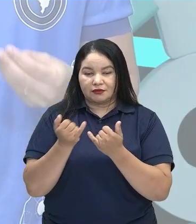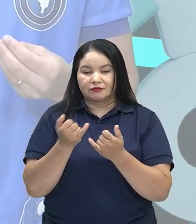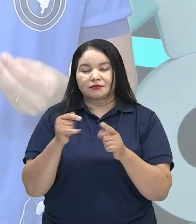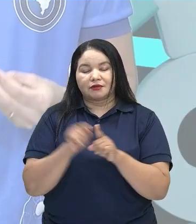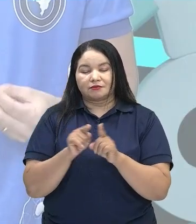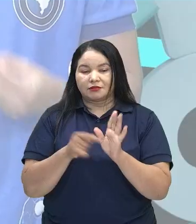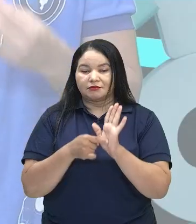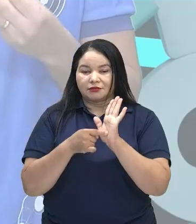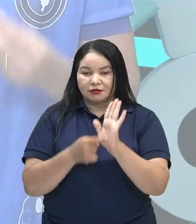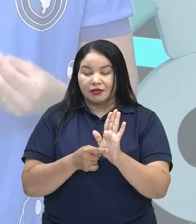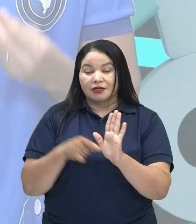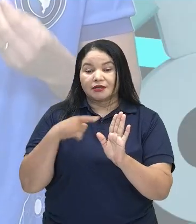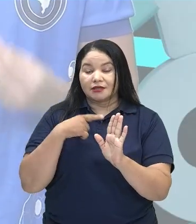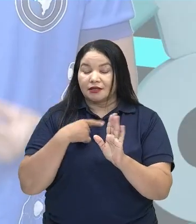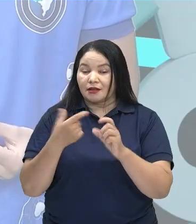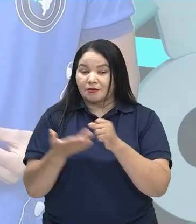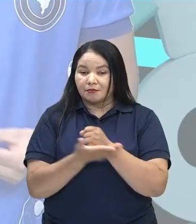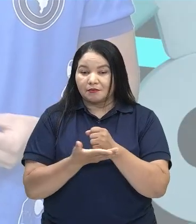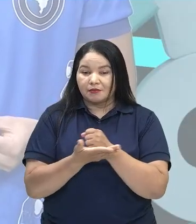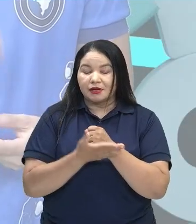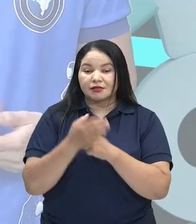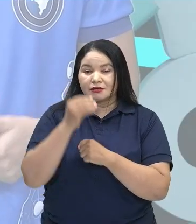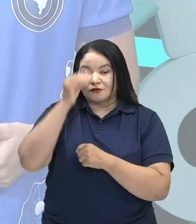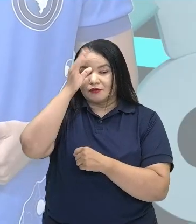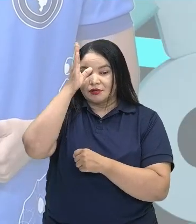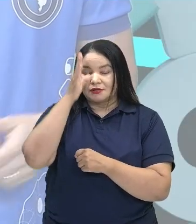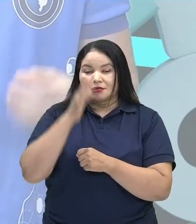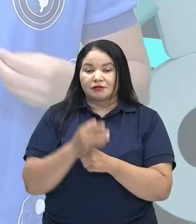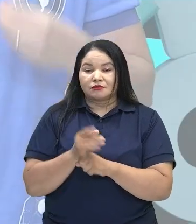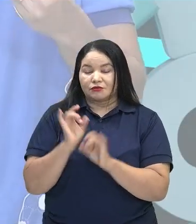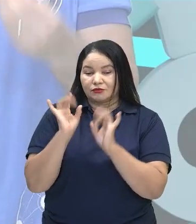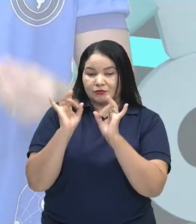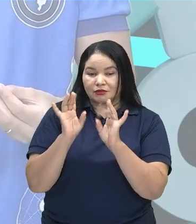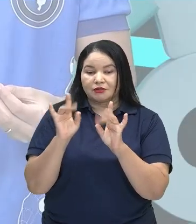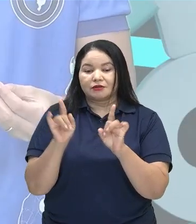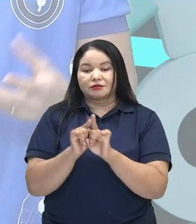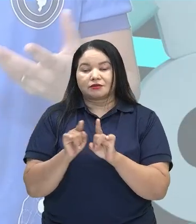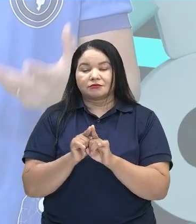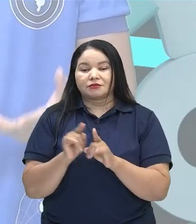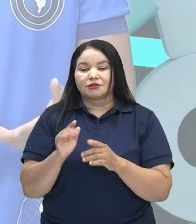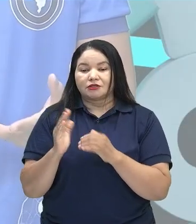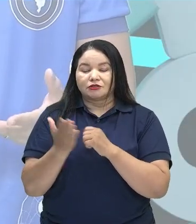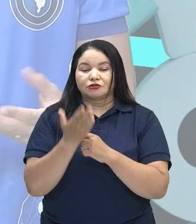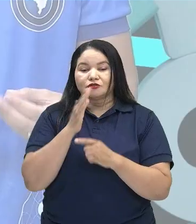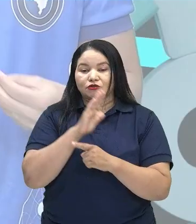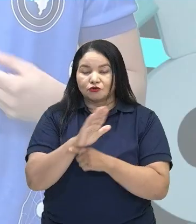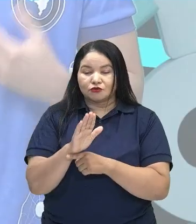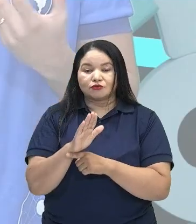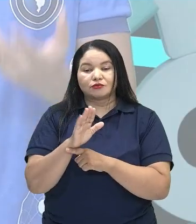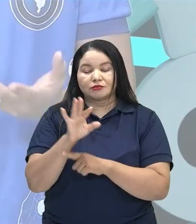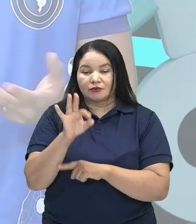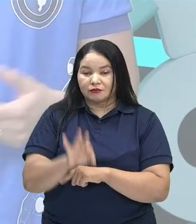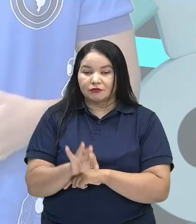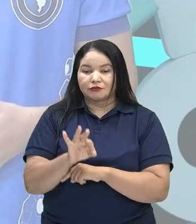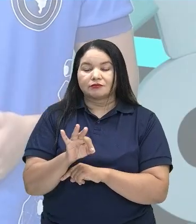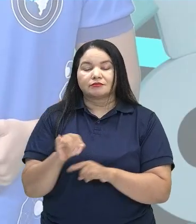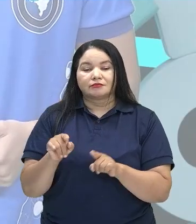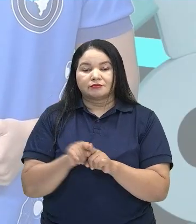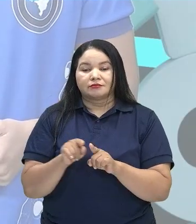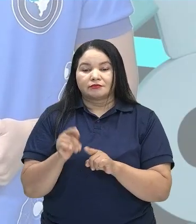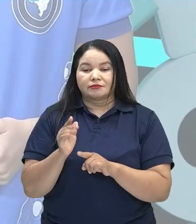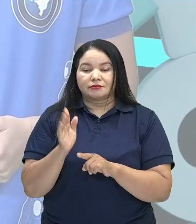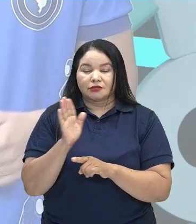baseadas em conhecimento especializado e confiável, o que fortalece a persuasão, né? Favorece o